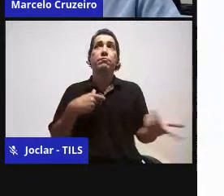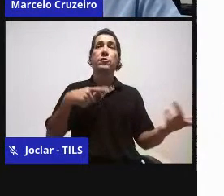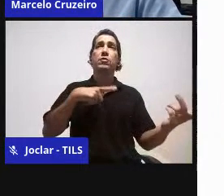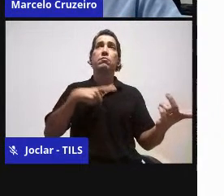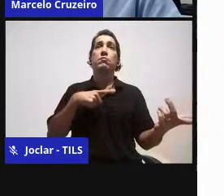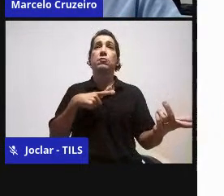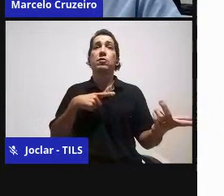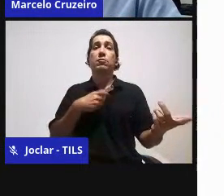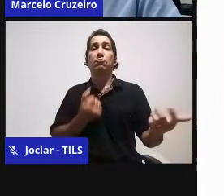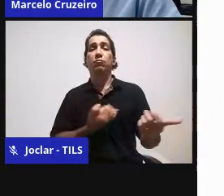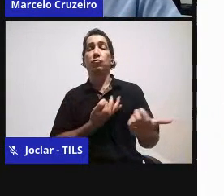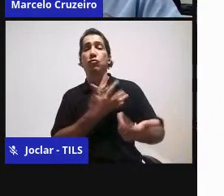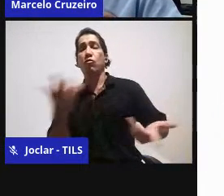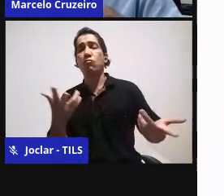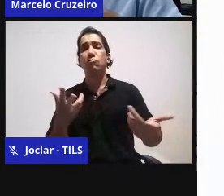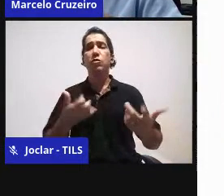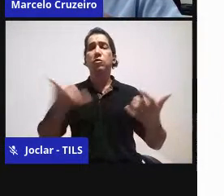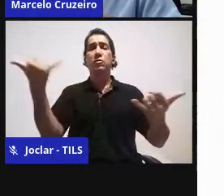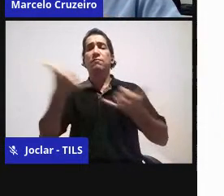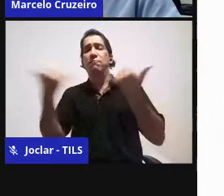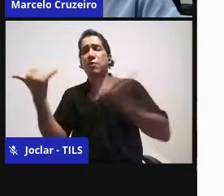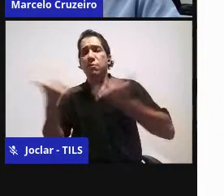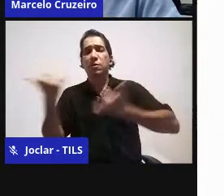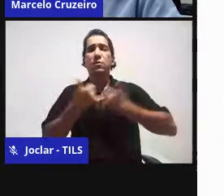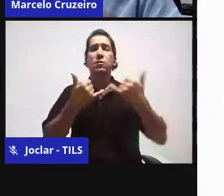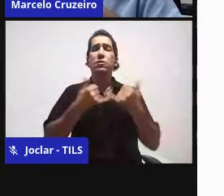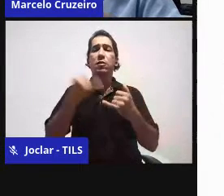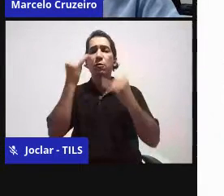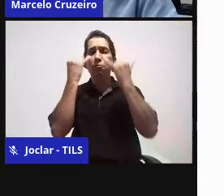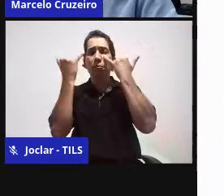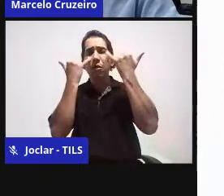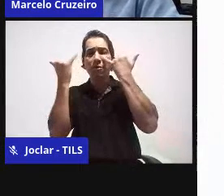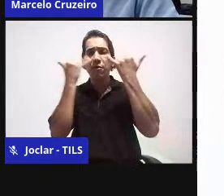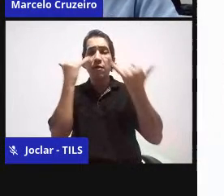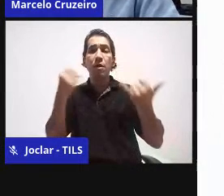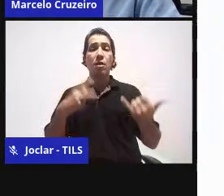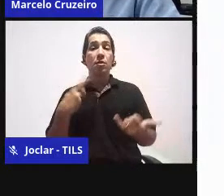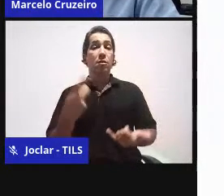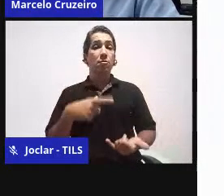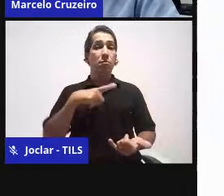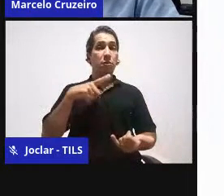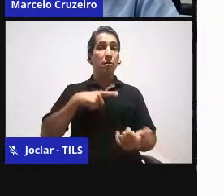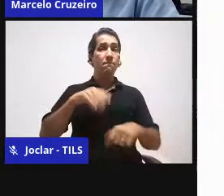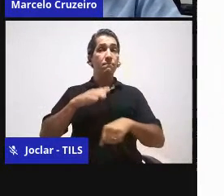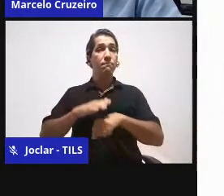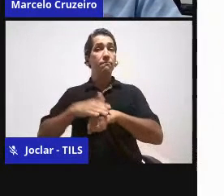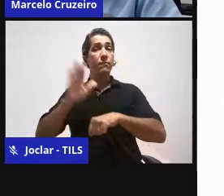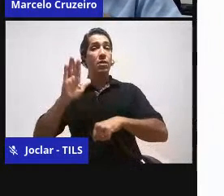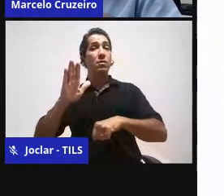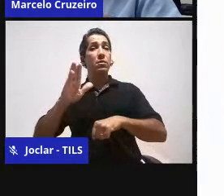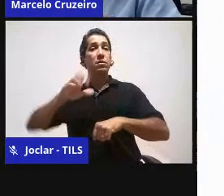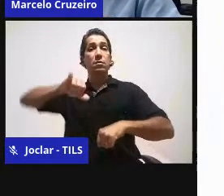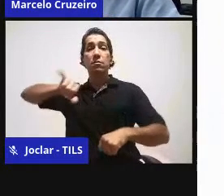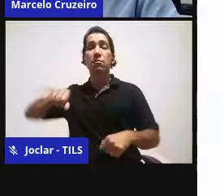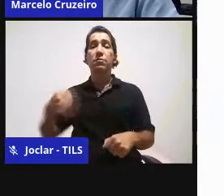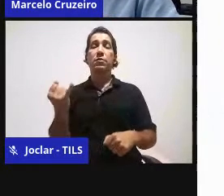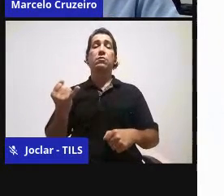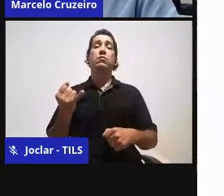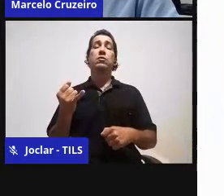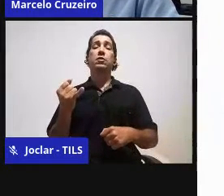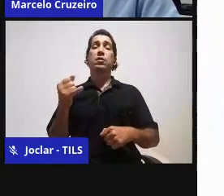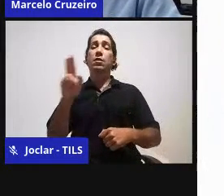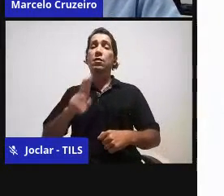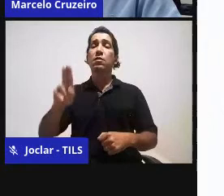tem mais dados, né? Você, então, tem oportunidade hoje de aplicar algoritmos de inteligência